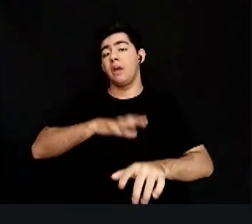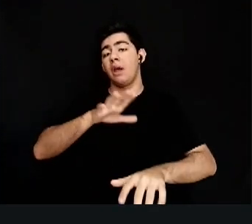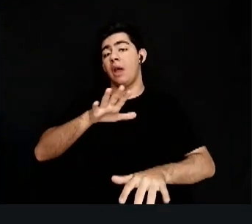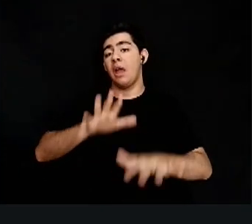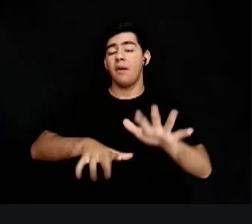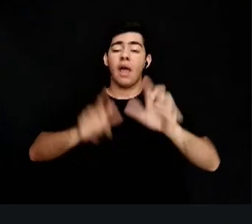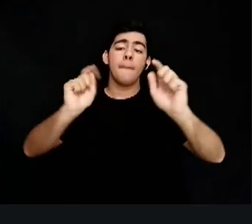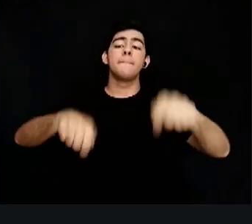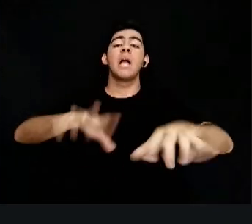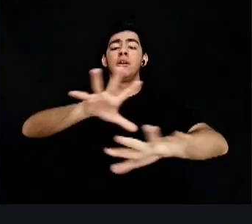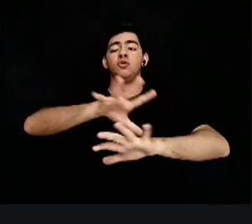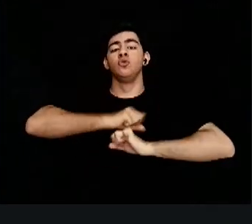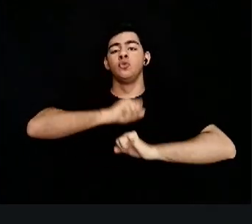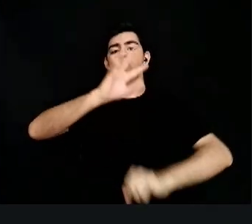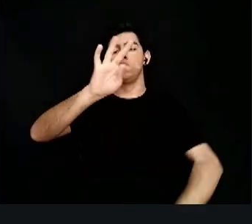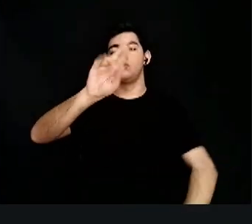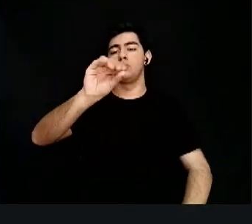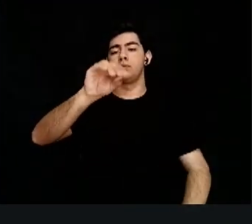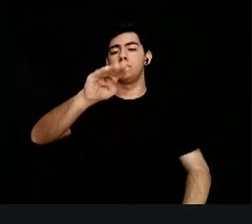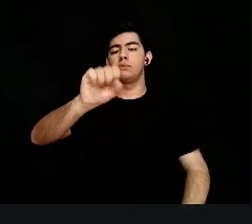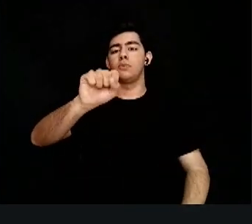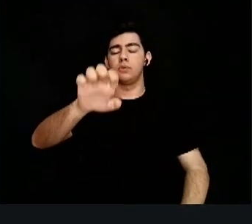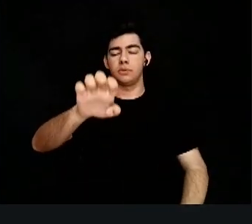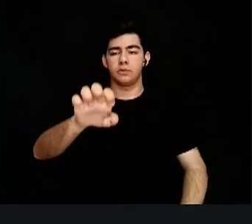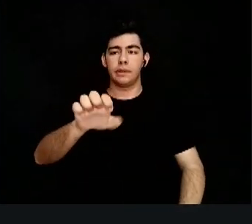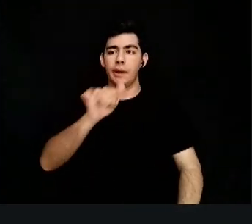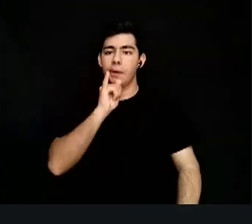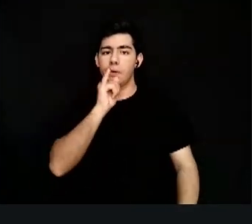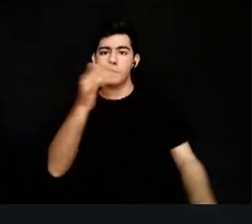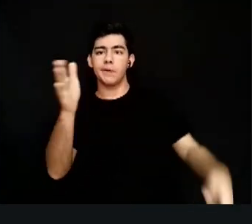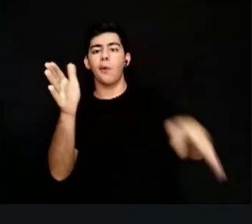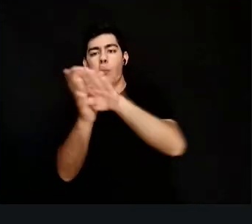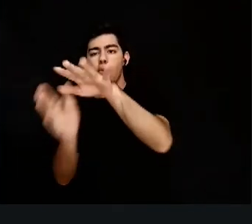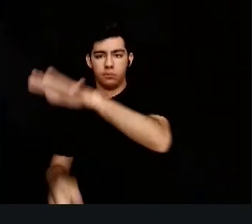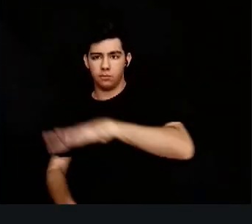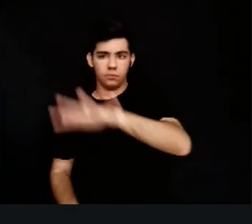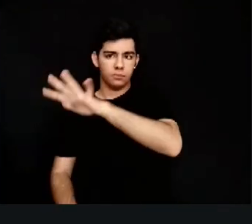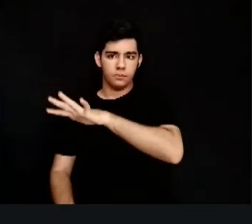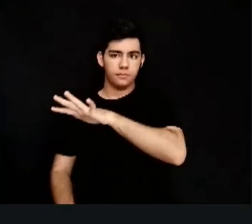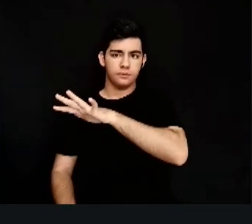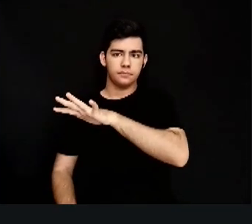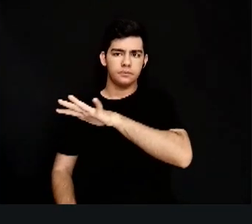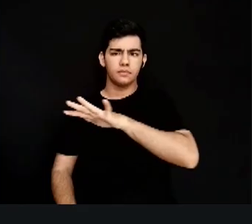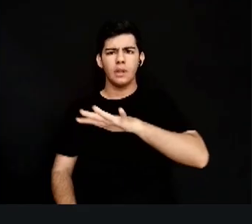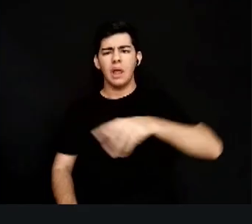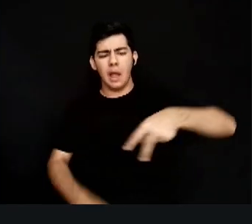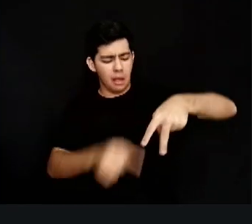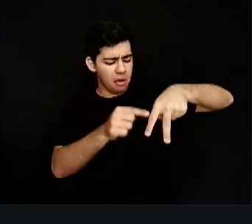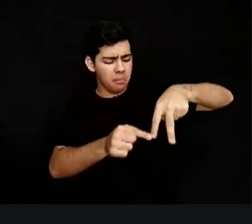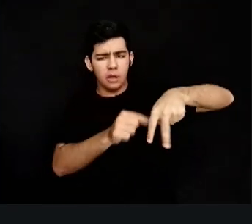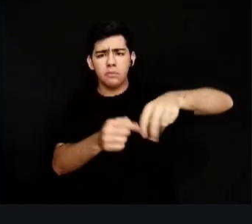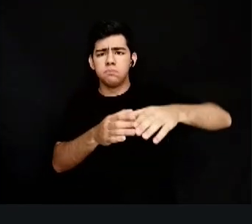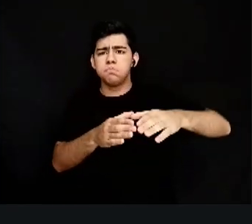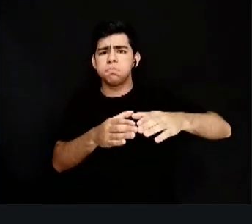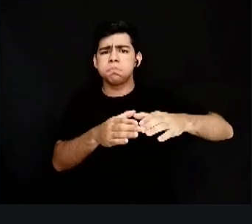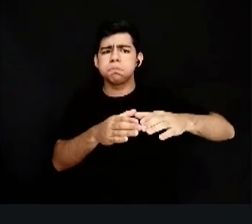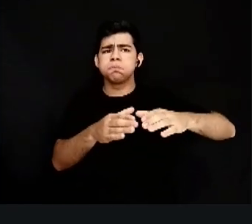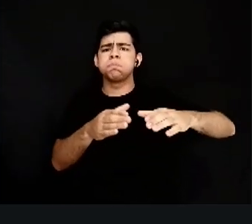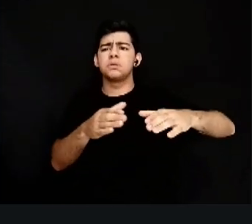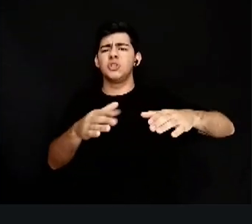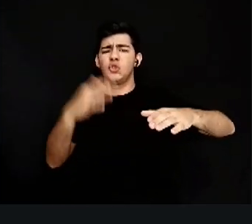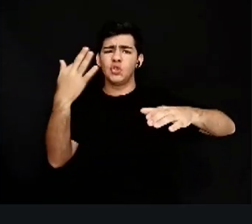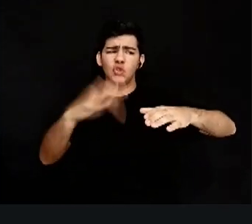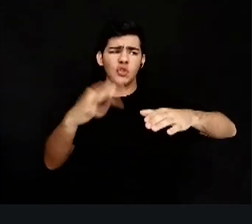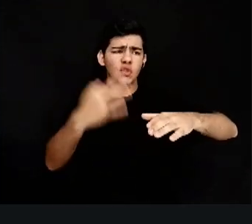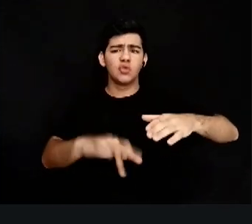de ter também trombose. Então, foi para uma viagem longa, chegou no destino, está com uma das pernas só muito inchada,